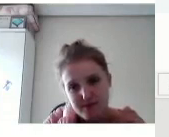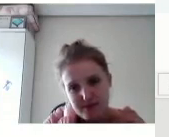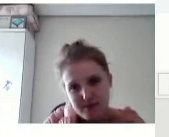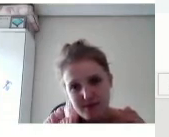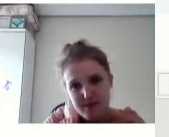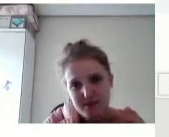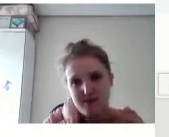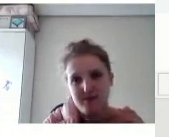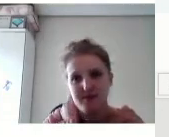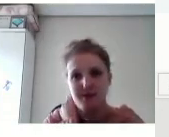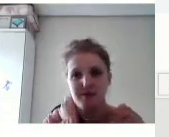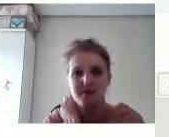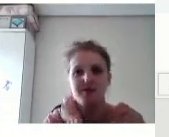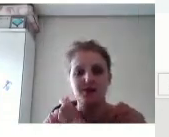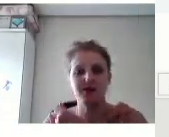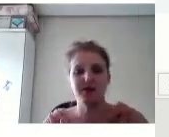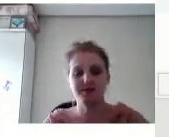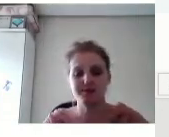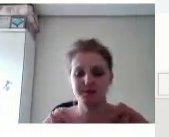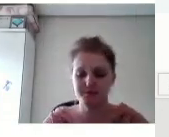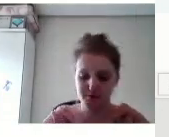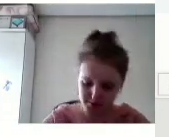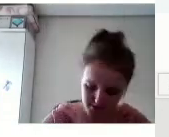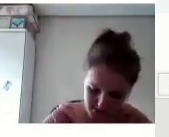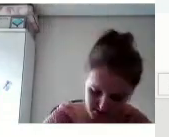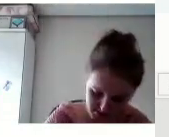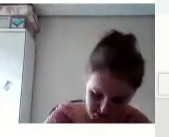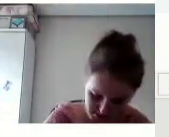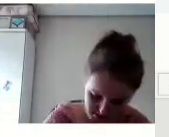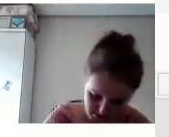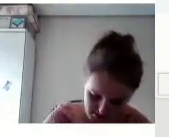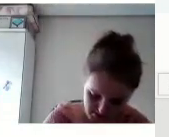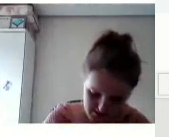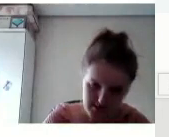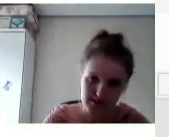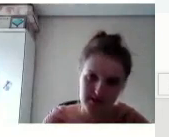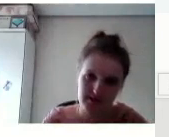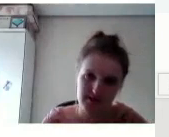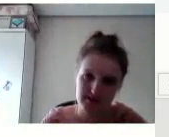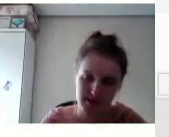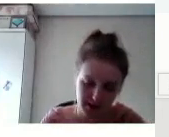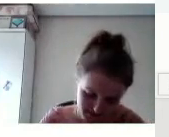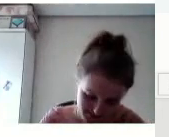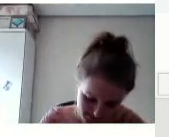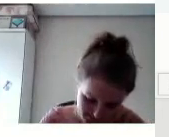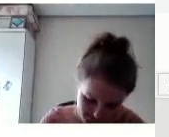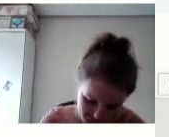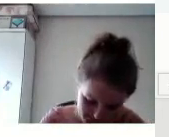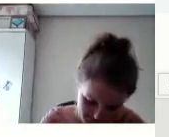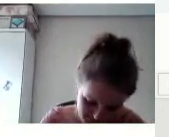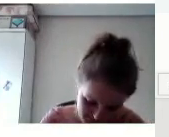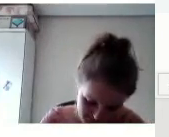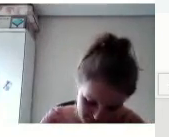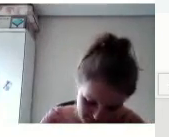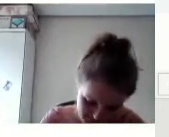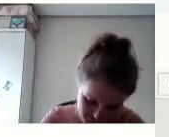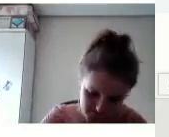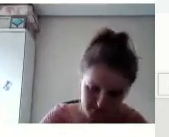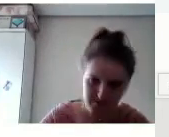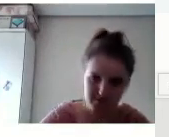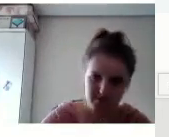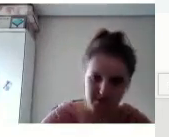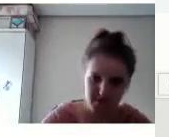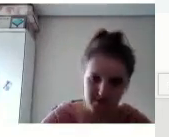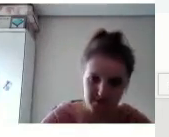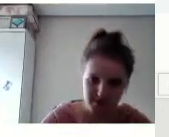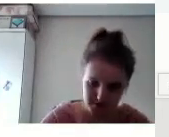ele como sendo distintos. Ok. A menos que seja dito. A menos que seja dito, né? Certo? Mas como eu estava